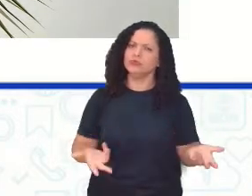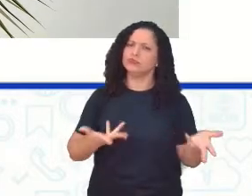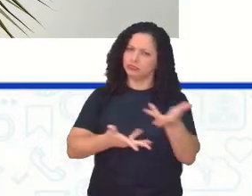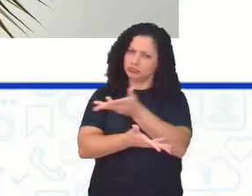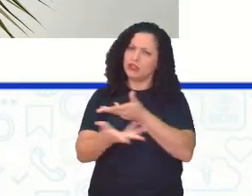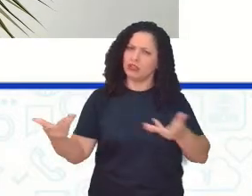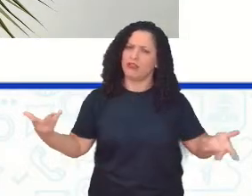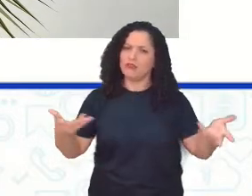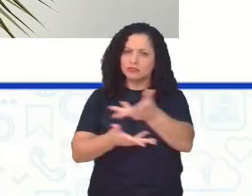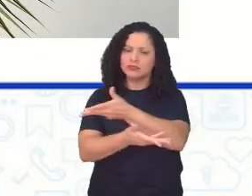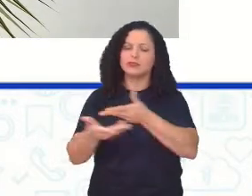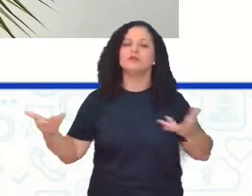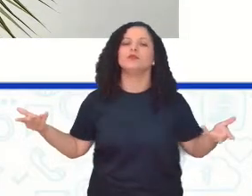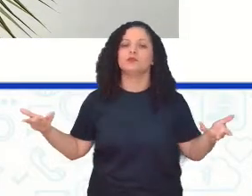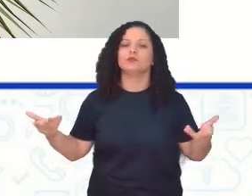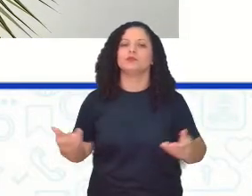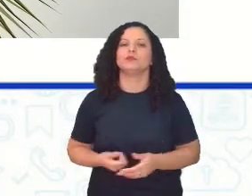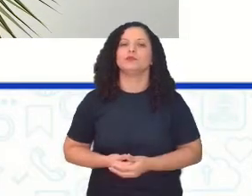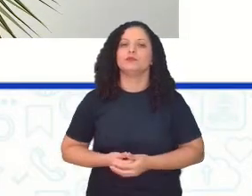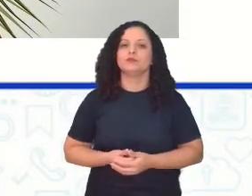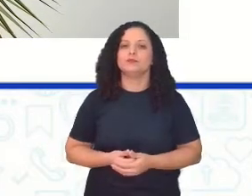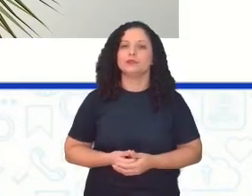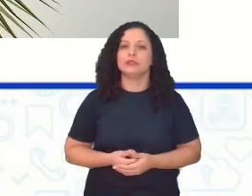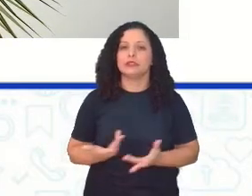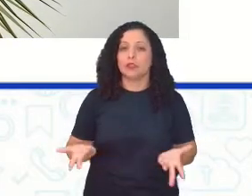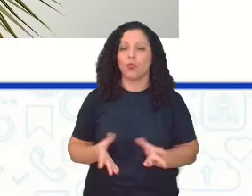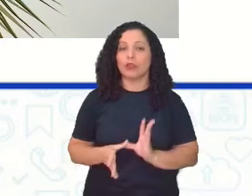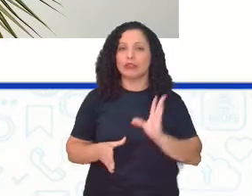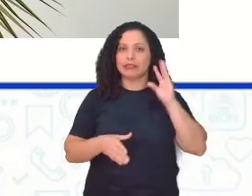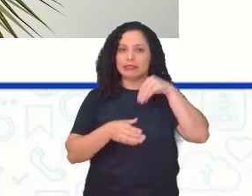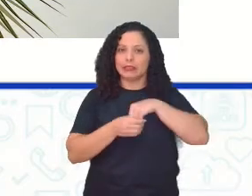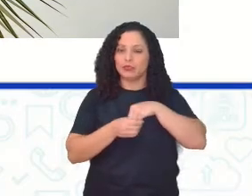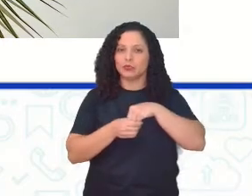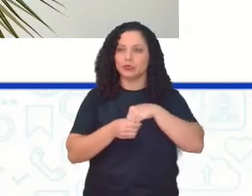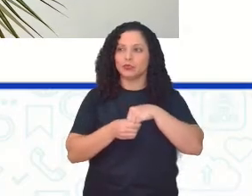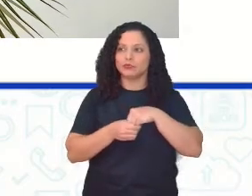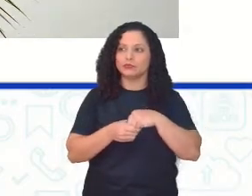E aí a gente tem dentro da